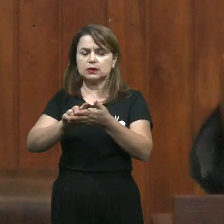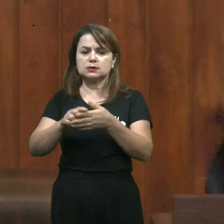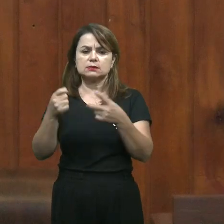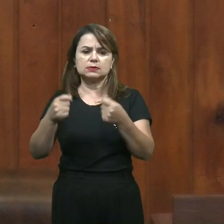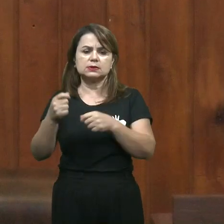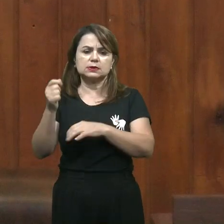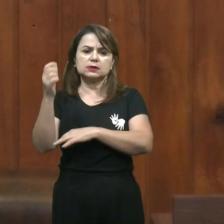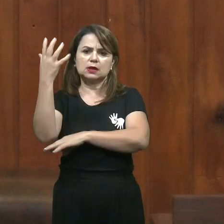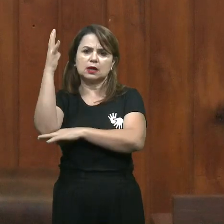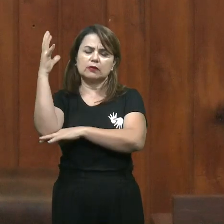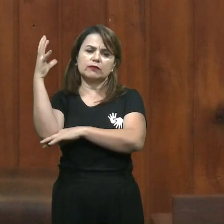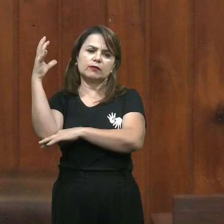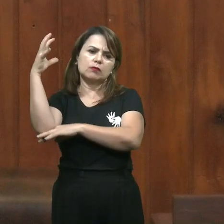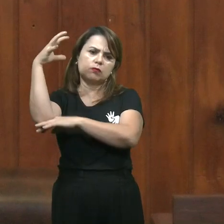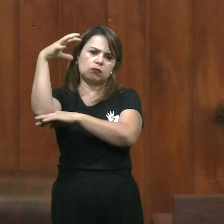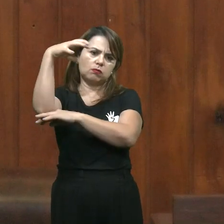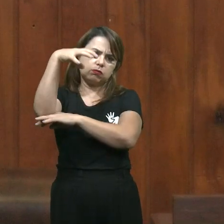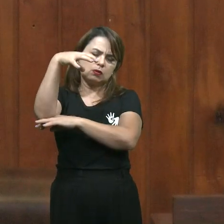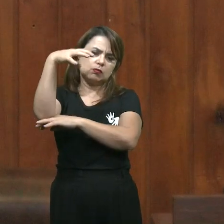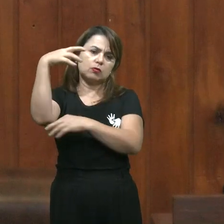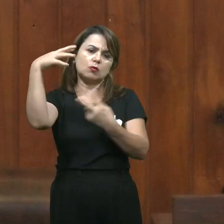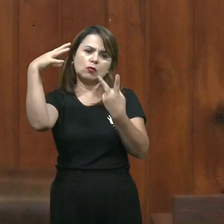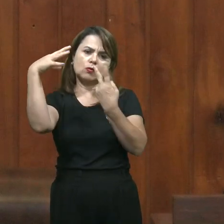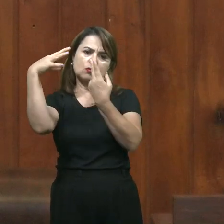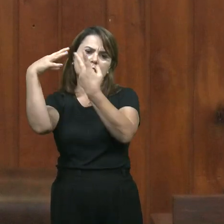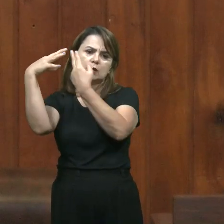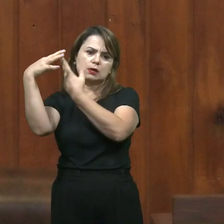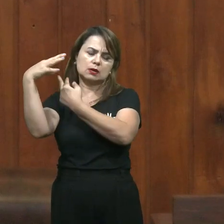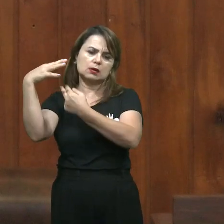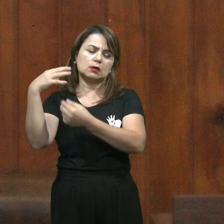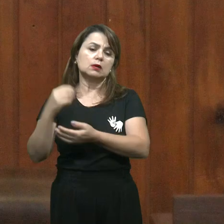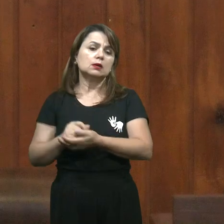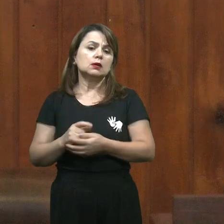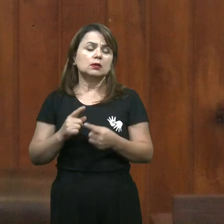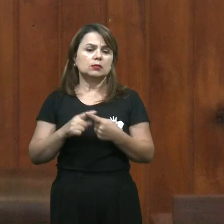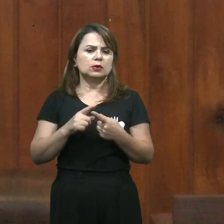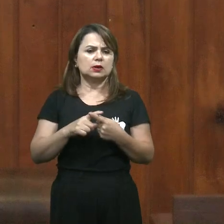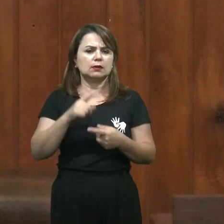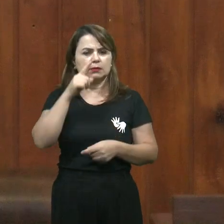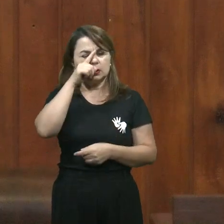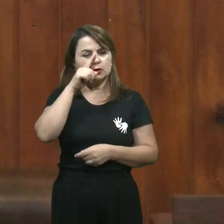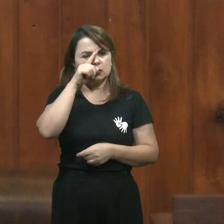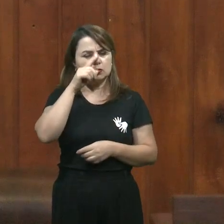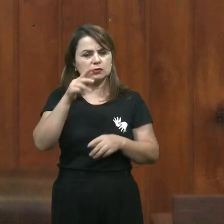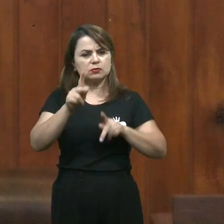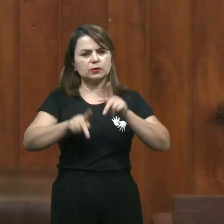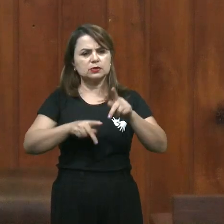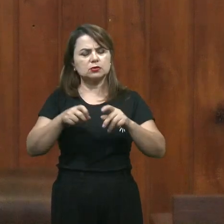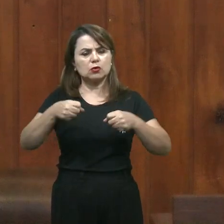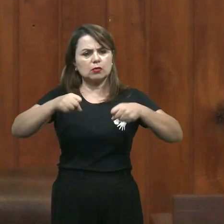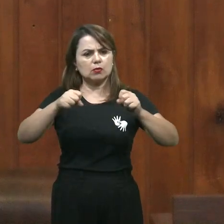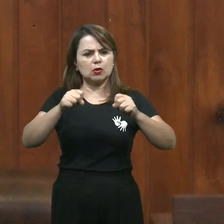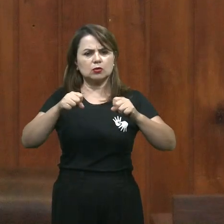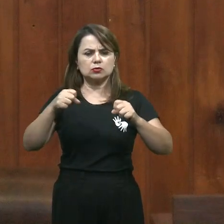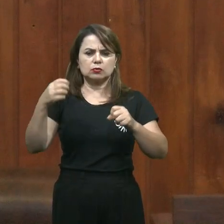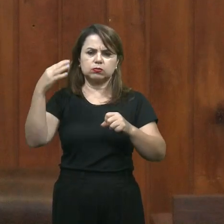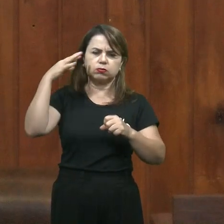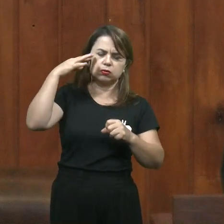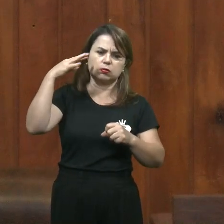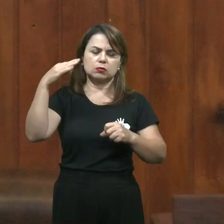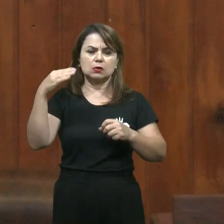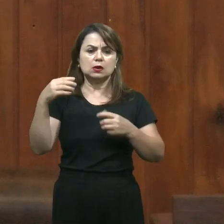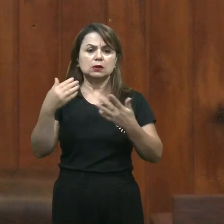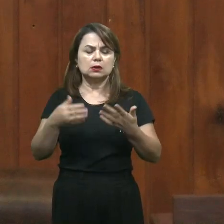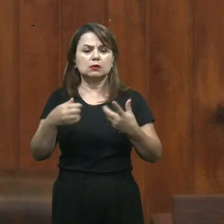podem causar acidentes ali até fatais em motoqueiros que tanto vão e vêm. Então, vem pedir em caráter de urgência que